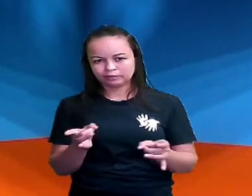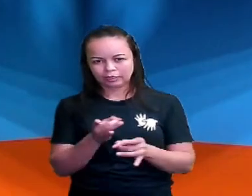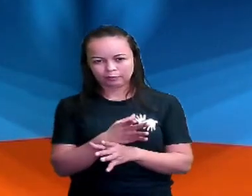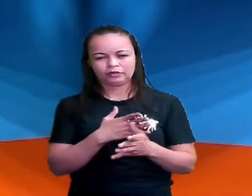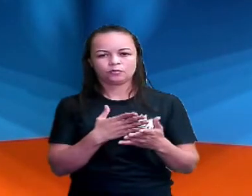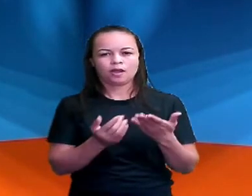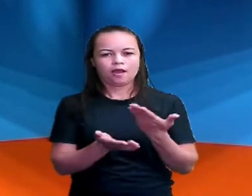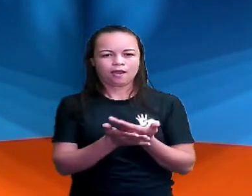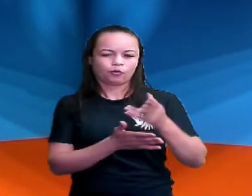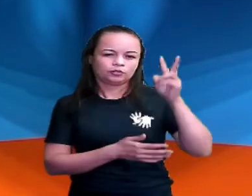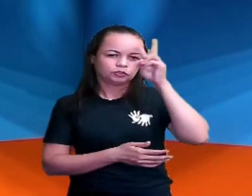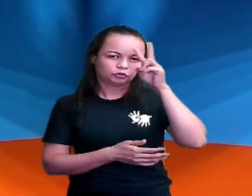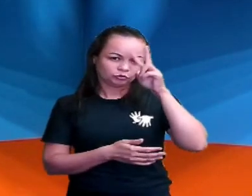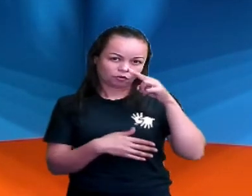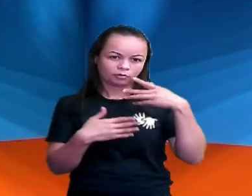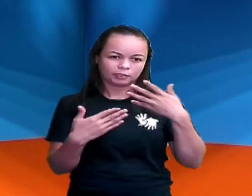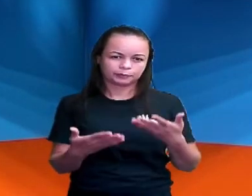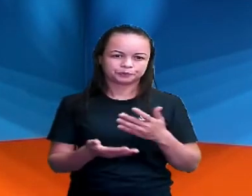aqui.